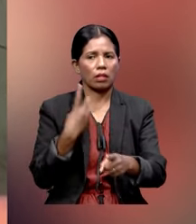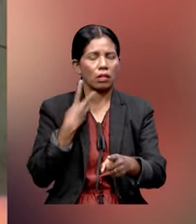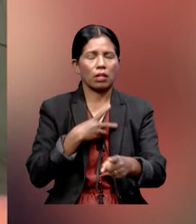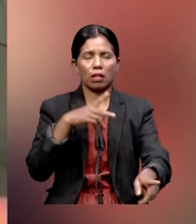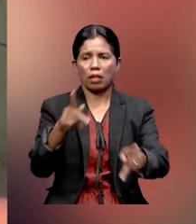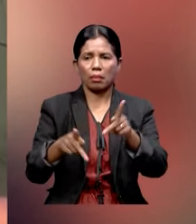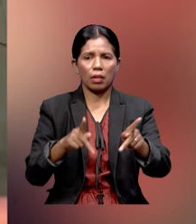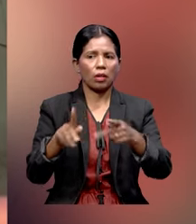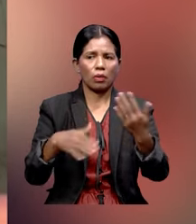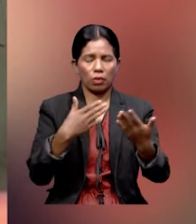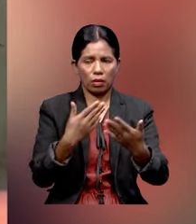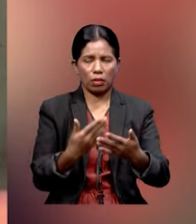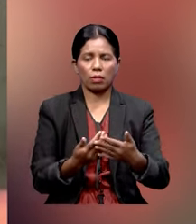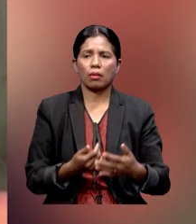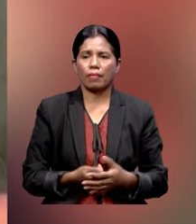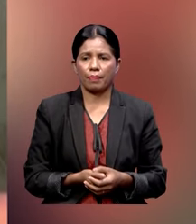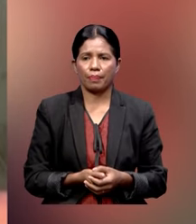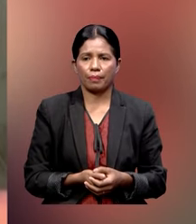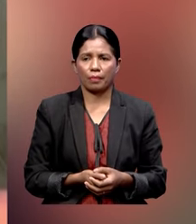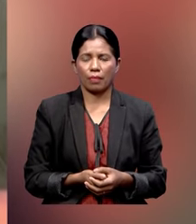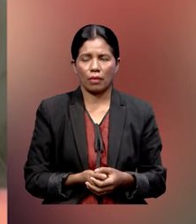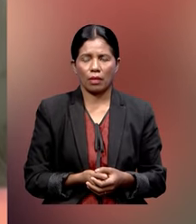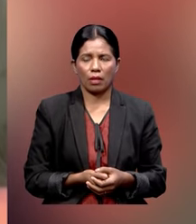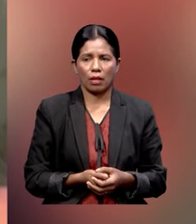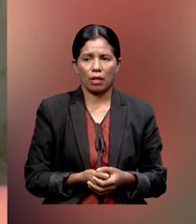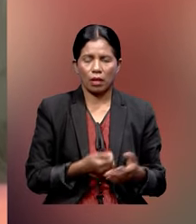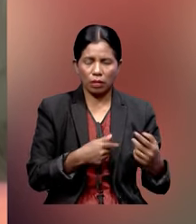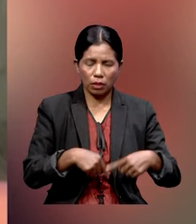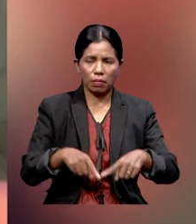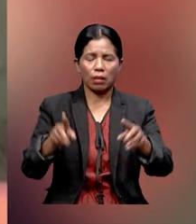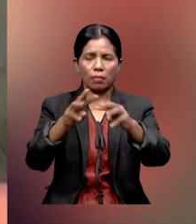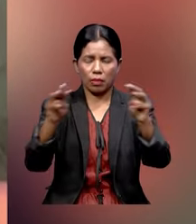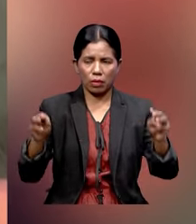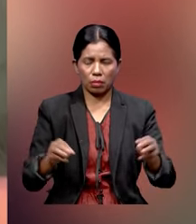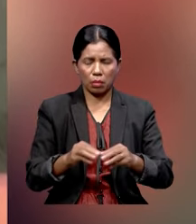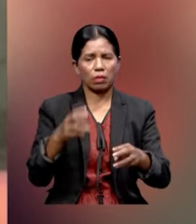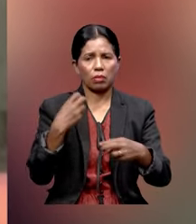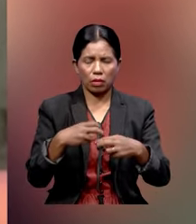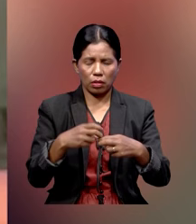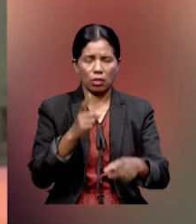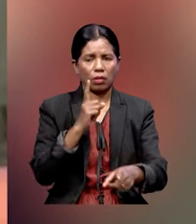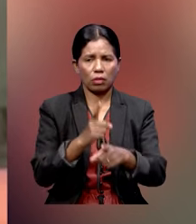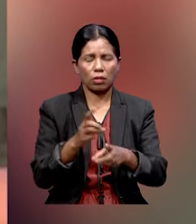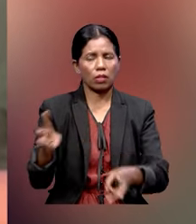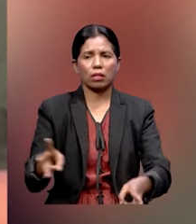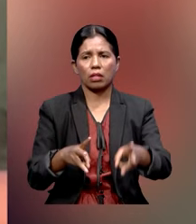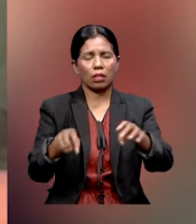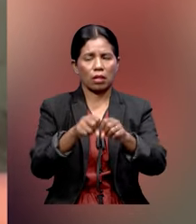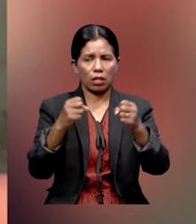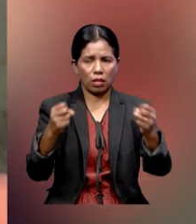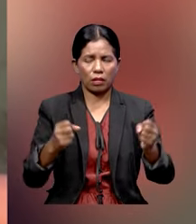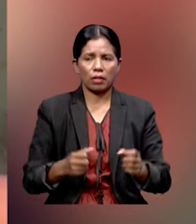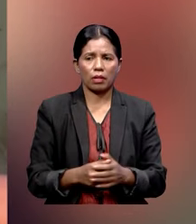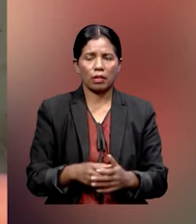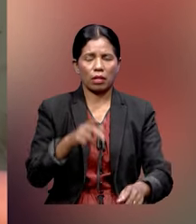komunidade nebe maka atu hak kapa munisipi mo susar i dificultade buat pa